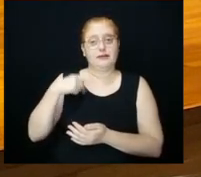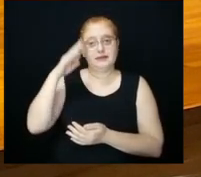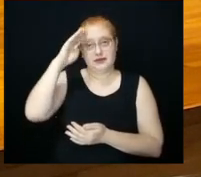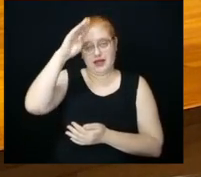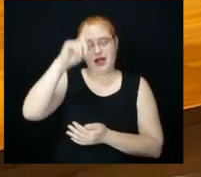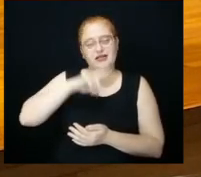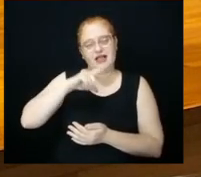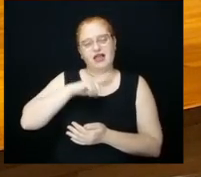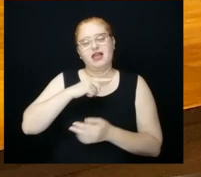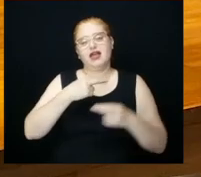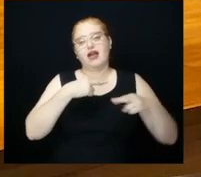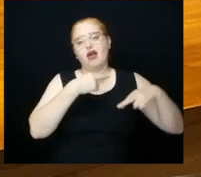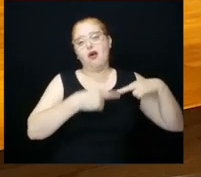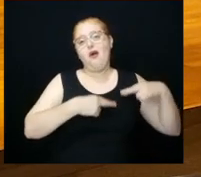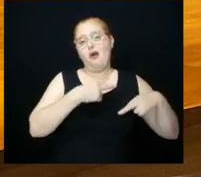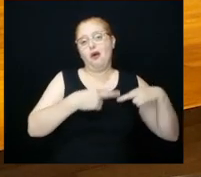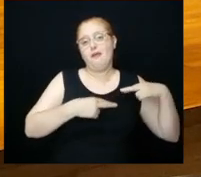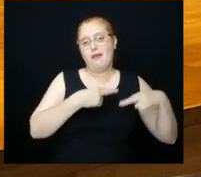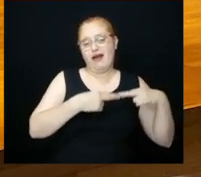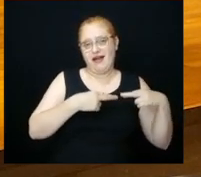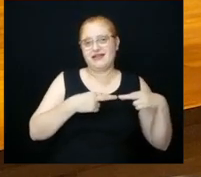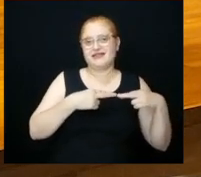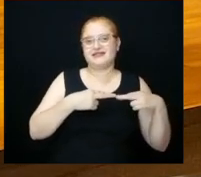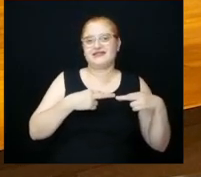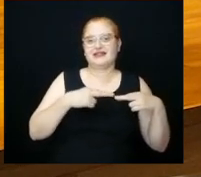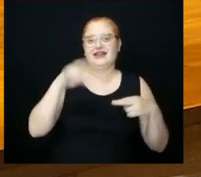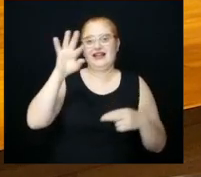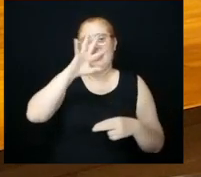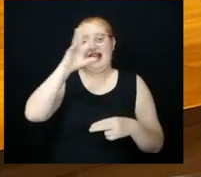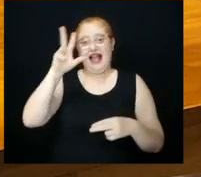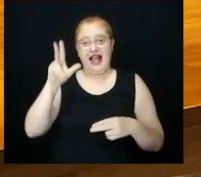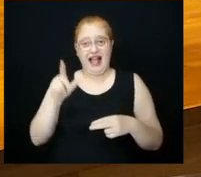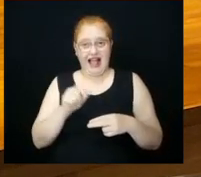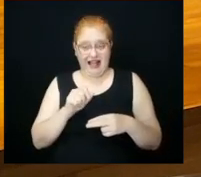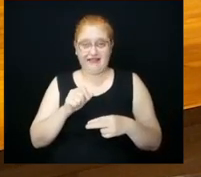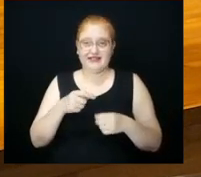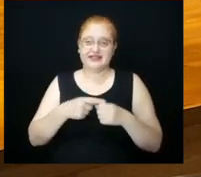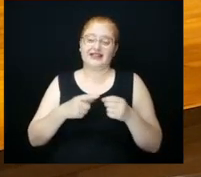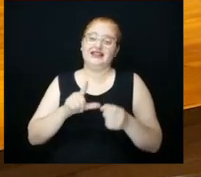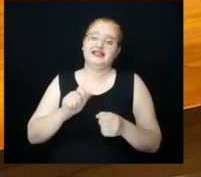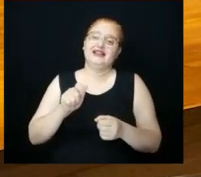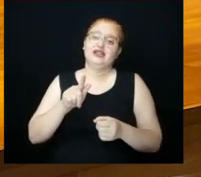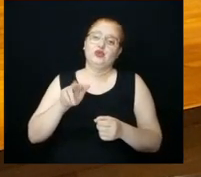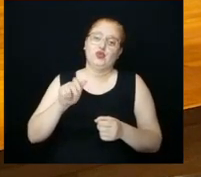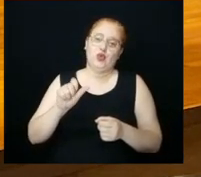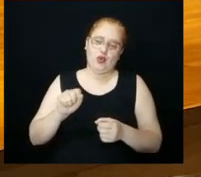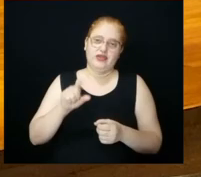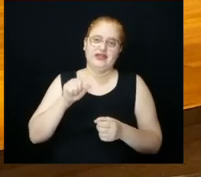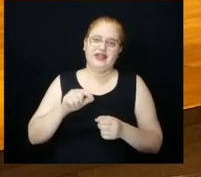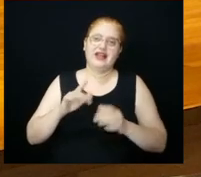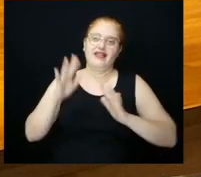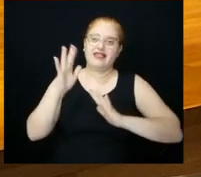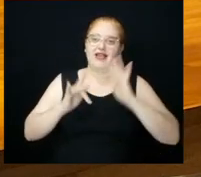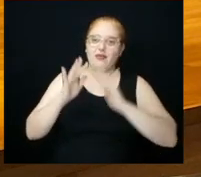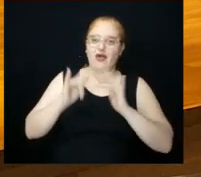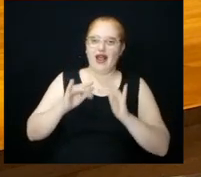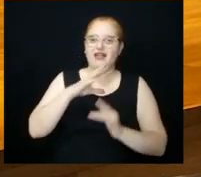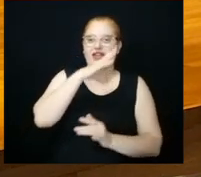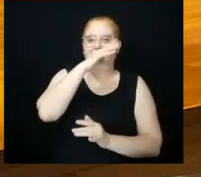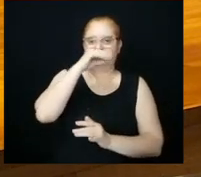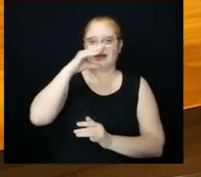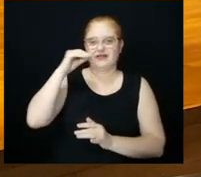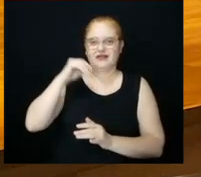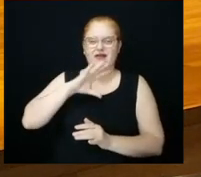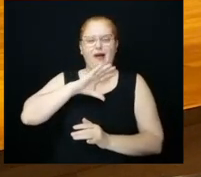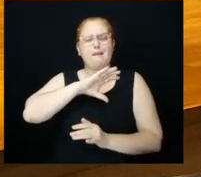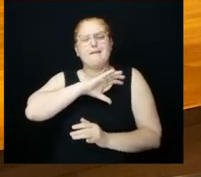tem um romance ainda na Nigéria, em Lagos, com o Obinze, então o seu namorado de adolescência. É o grande amor